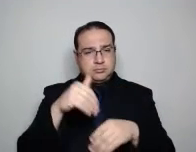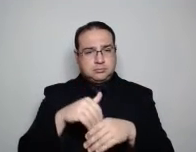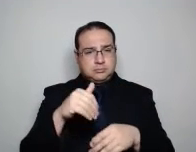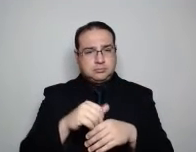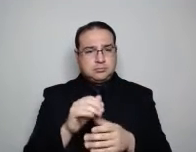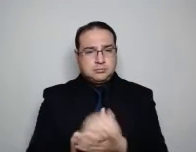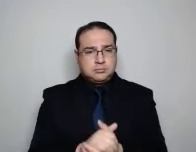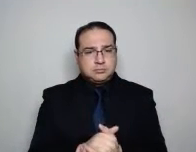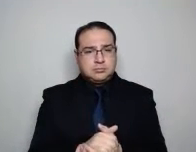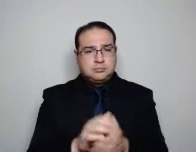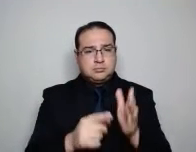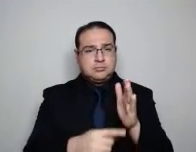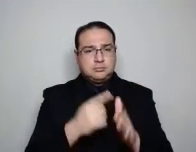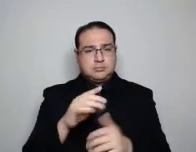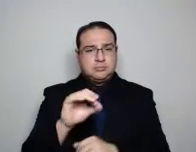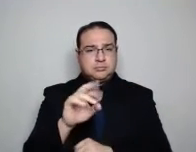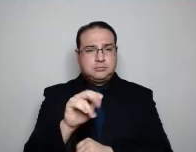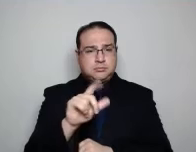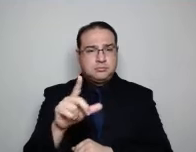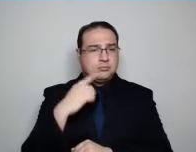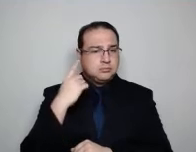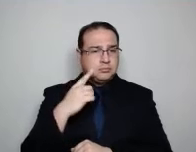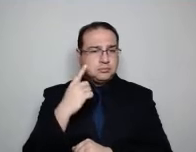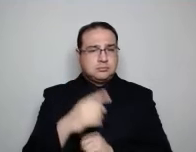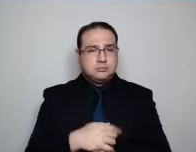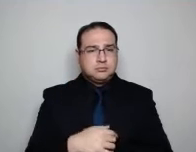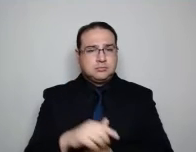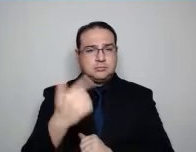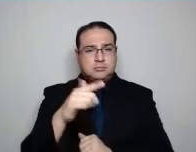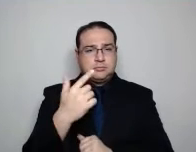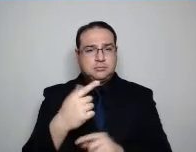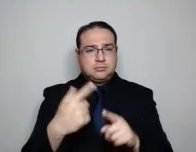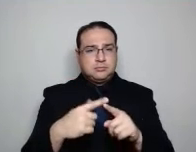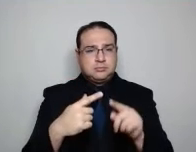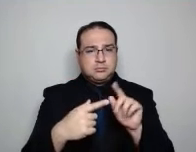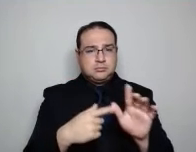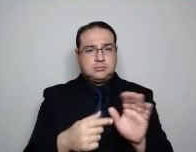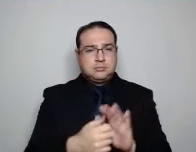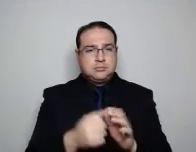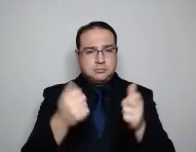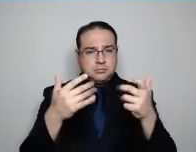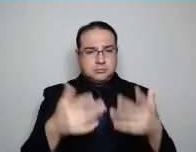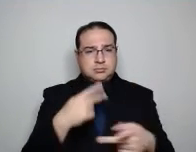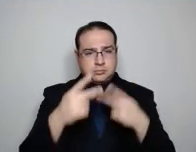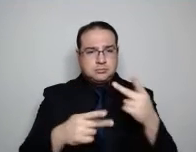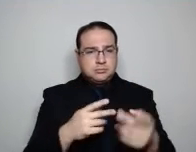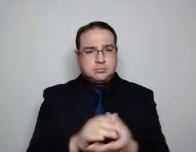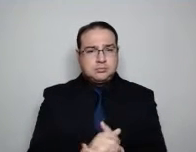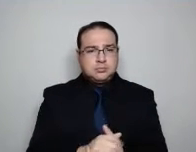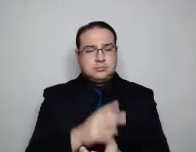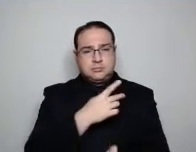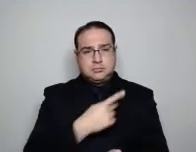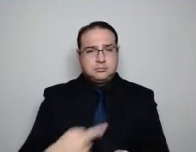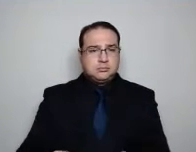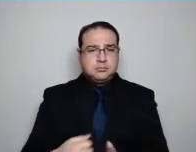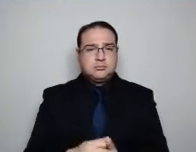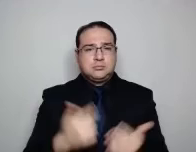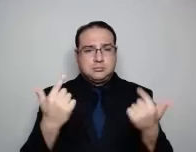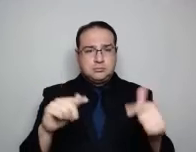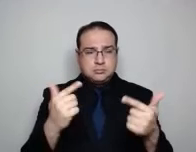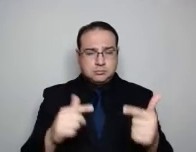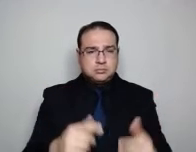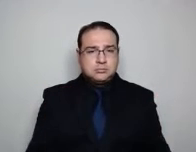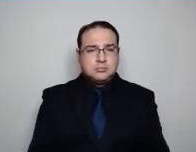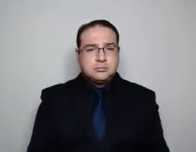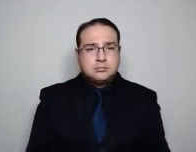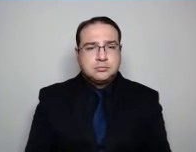tem a sustentação oral do advogado. Mas aí não houve pronunciamento. Vossa Excelência falar. Senhor presidente, não houve nenhuma